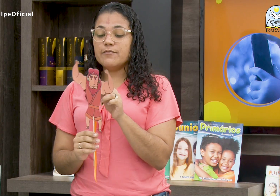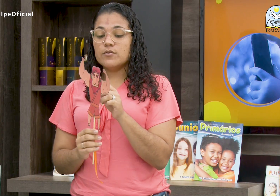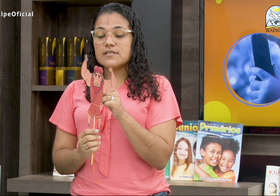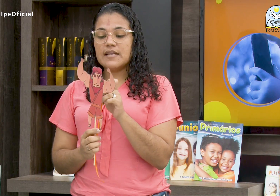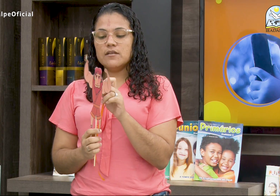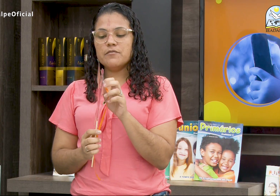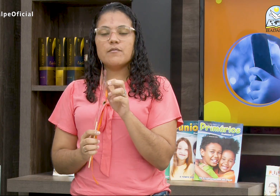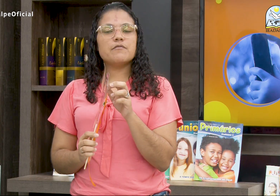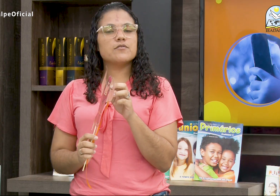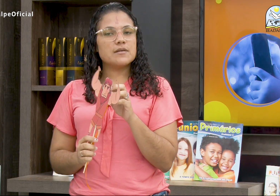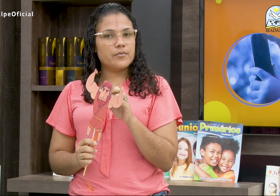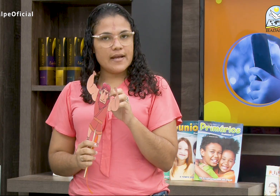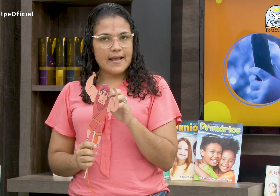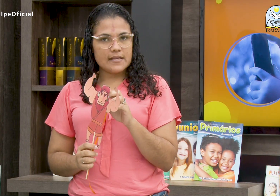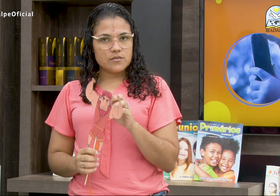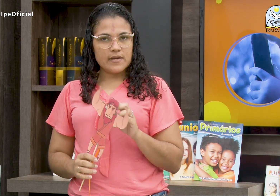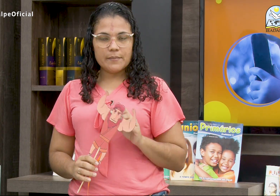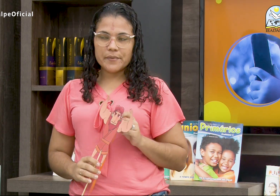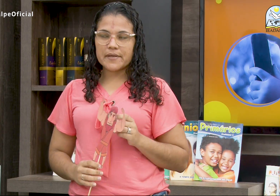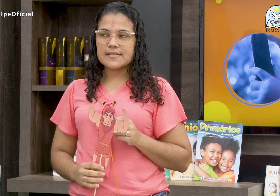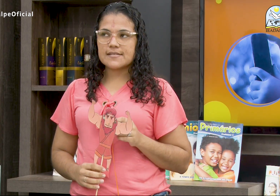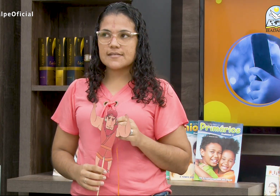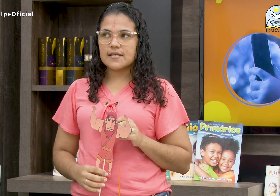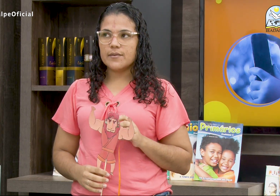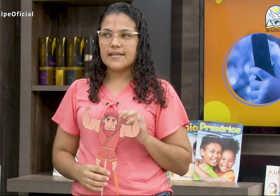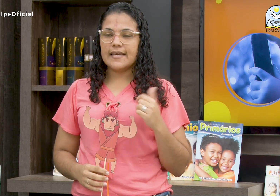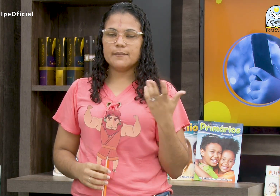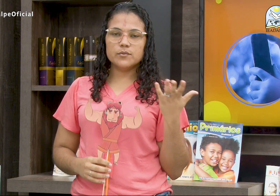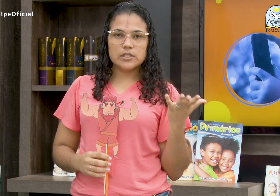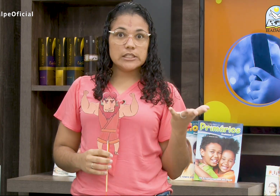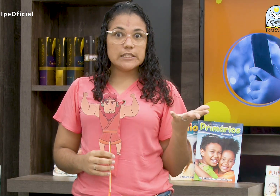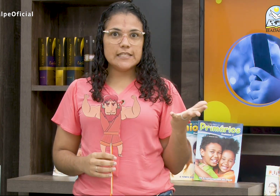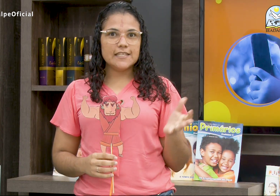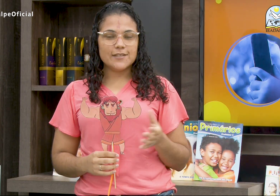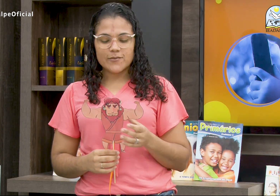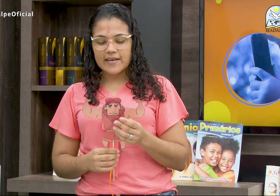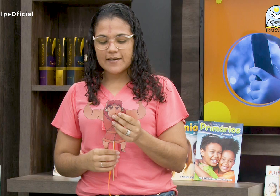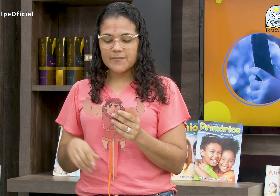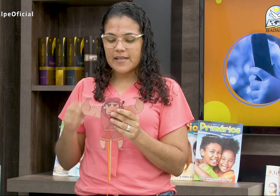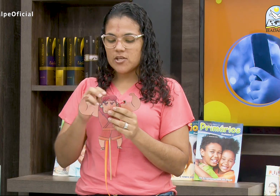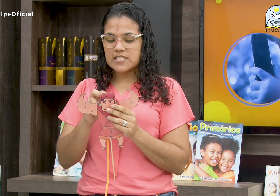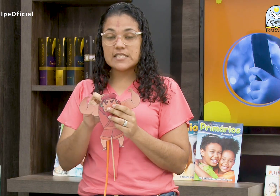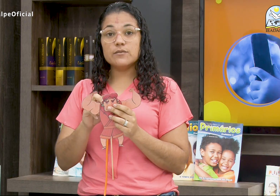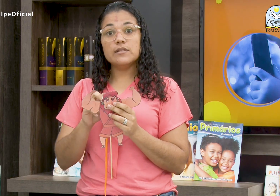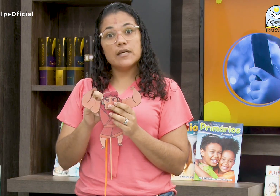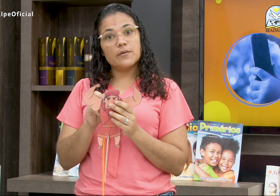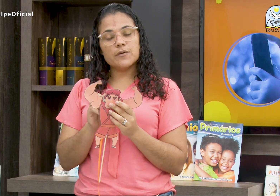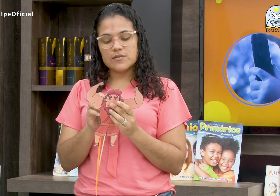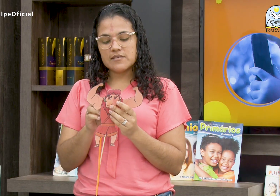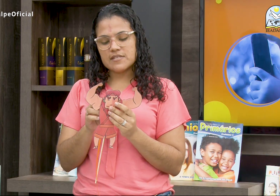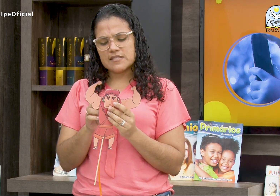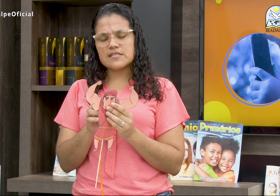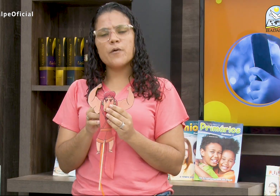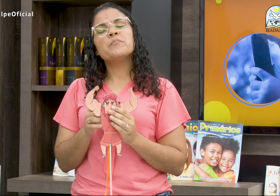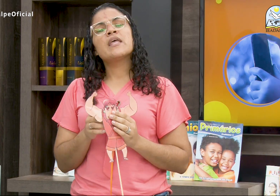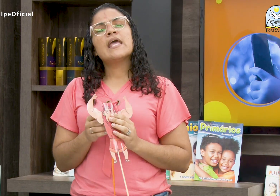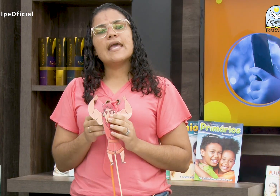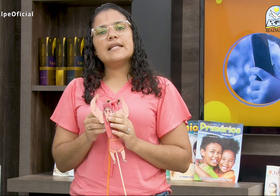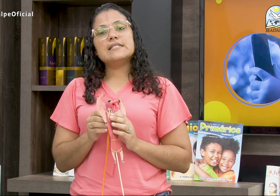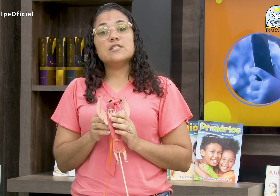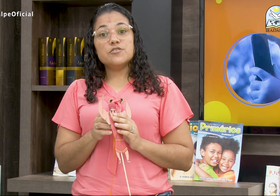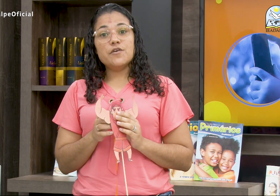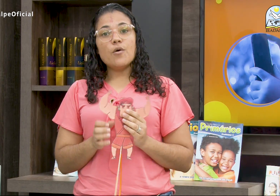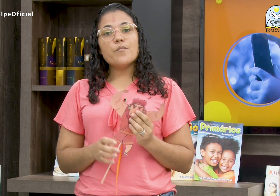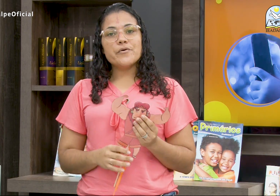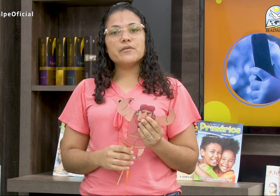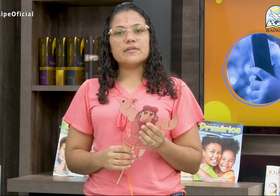Essa força, ela não foi uma força por acaso. Não era porque Sansão, ele era bonitinho, era um melhorzinho, não. Inclusive, Sansão... Ele